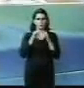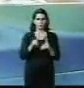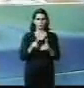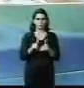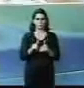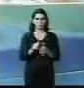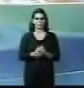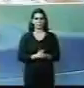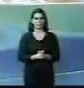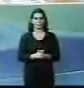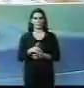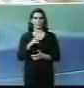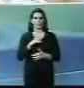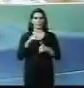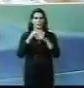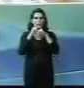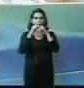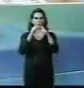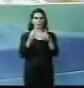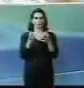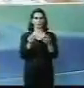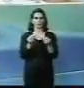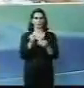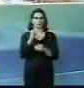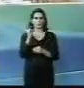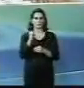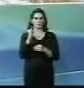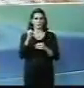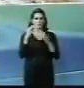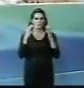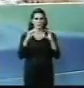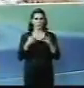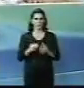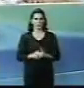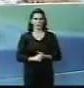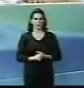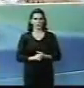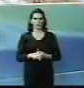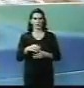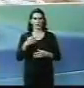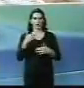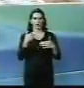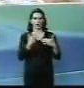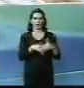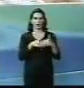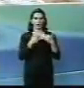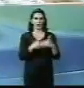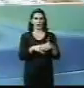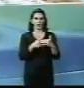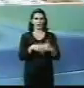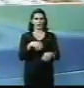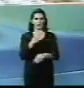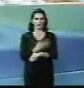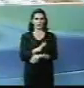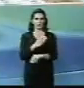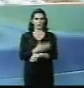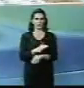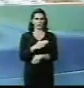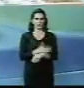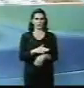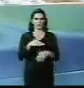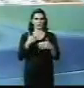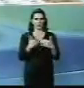gostaria de passar para vocês um aviso que foi pedido pela direção, né, sobre as avaliações da disciplina de prática.